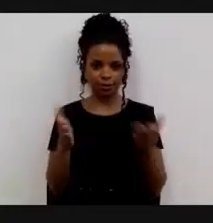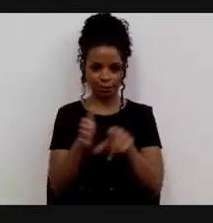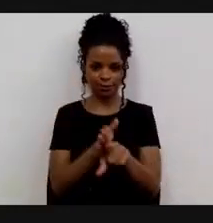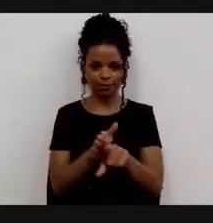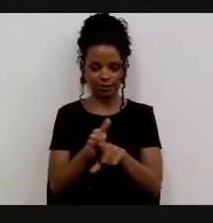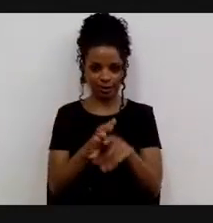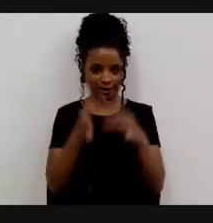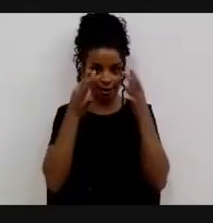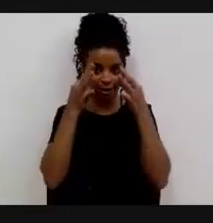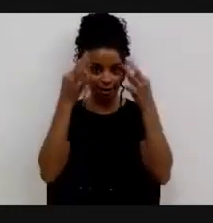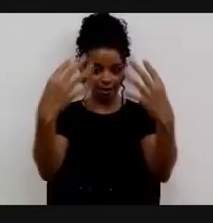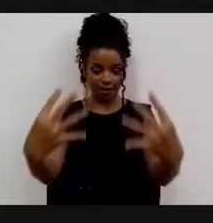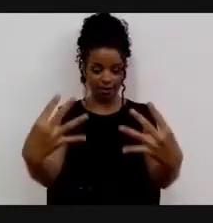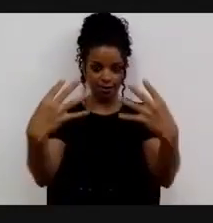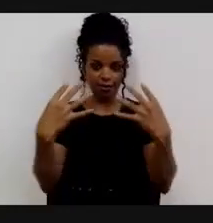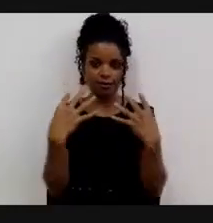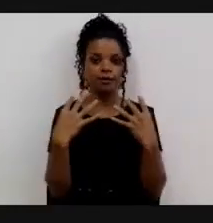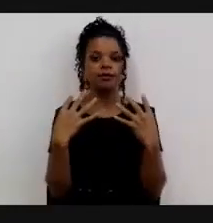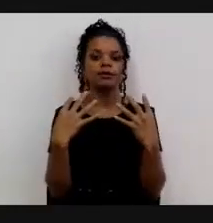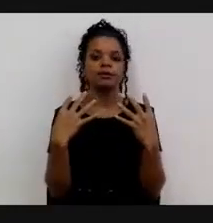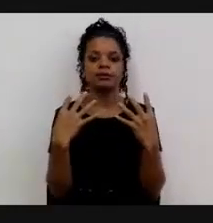pessoal do CEFOR também, eu acho que essa é